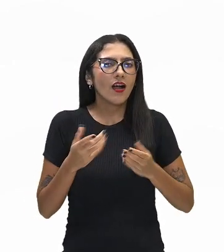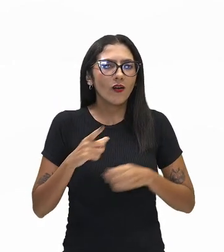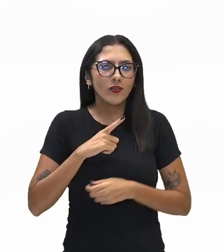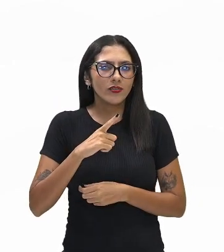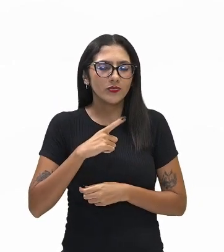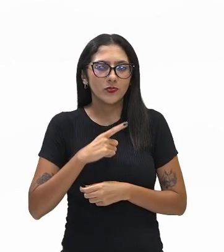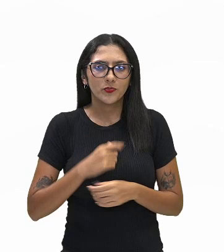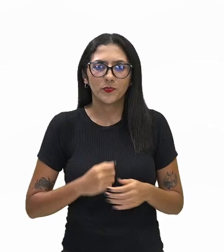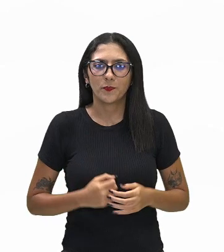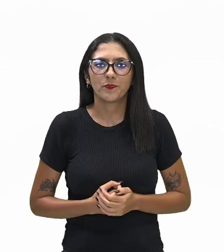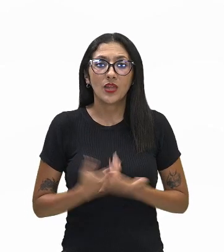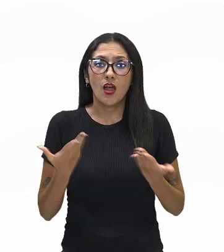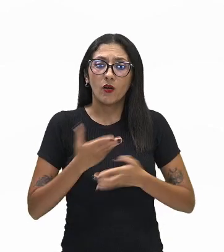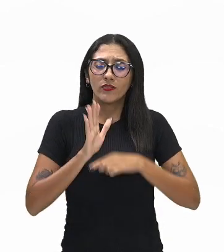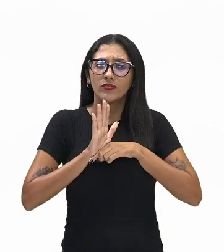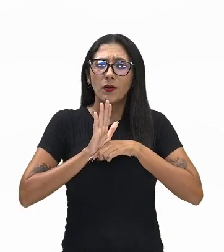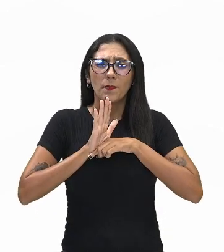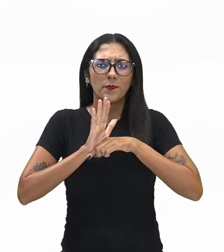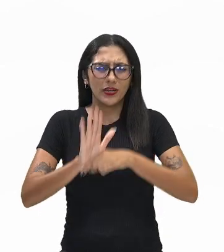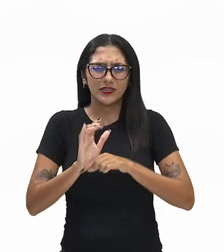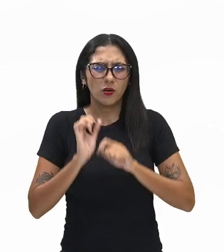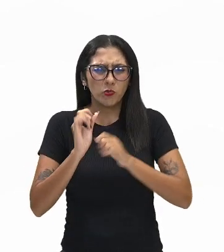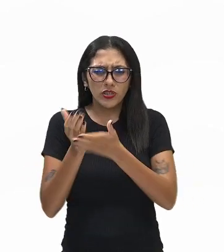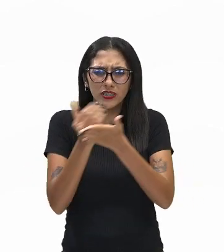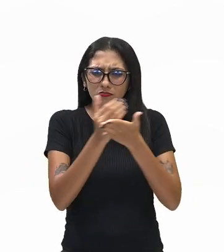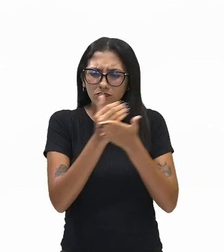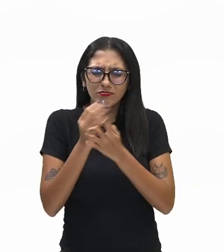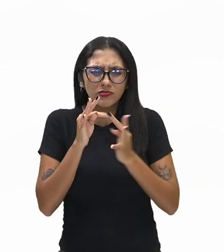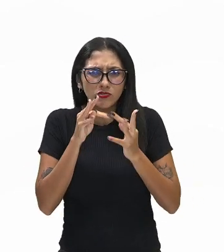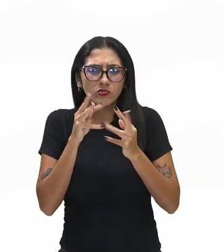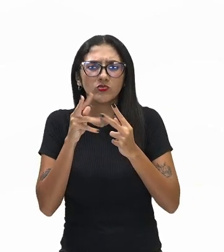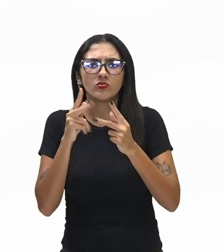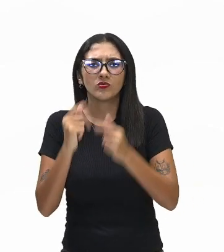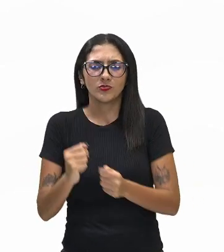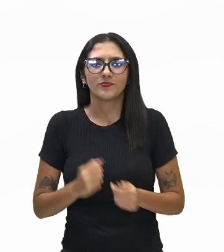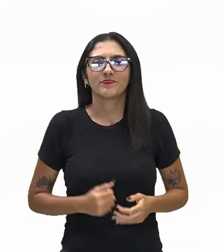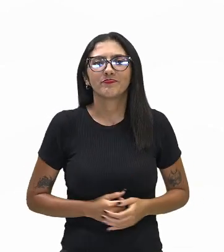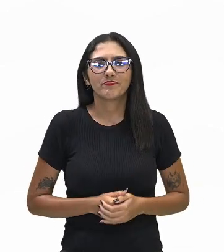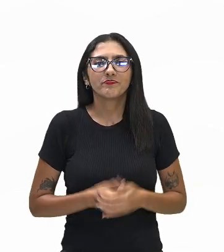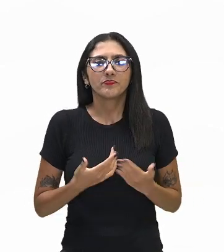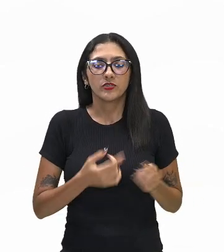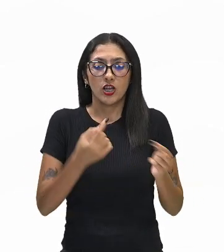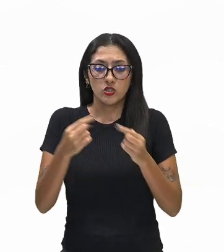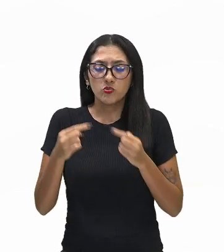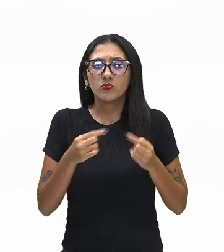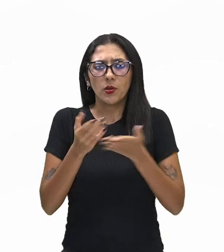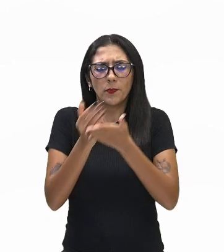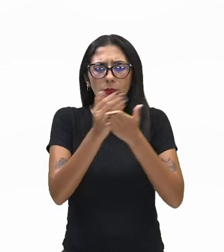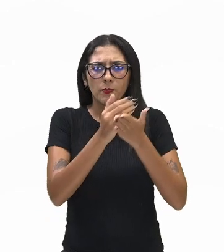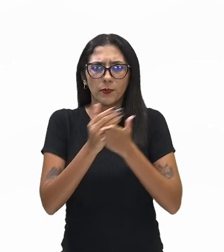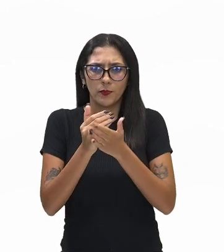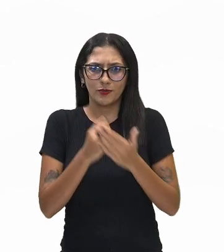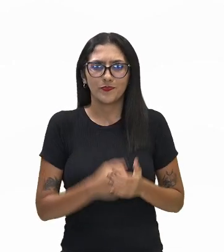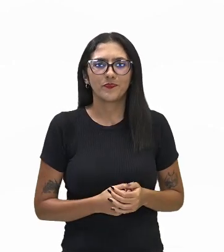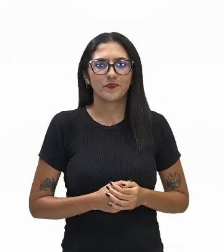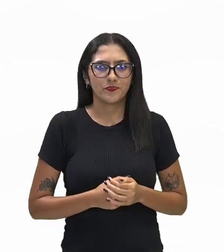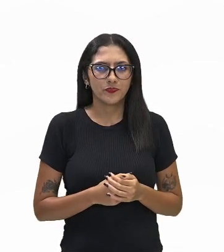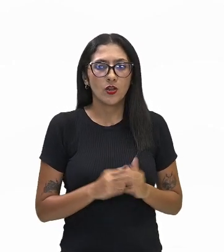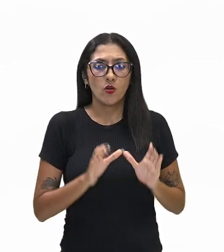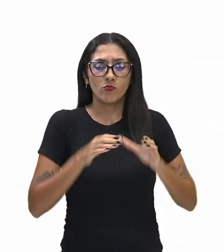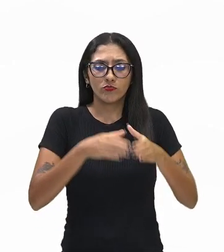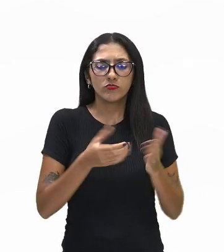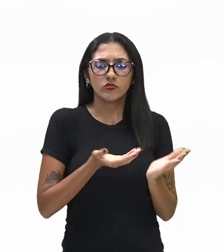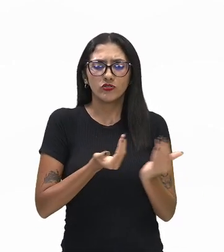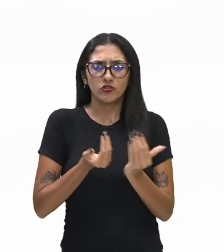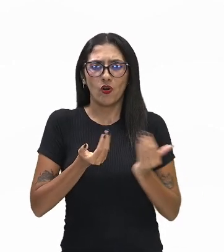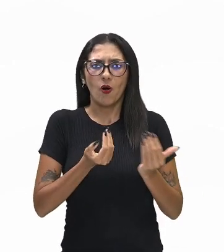vai apontar o resultado. A discussão aponta que os jovens rappers e funkeiros